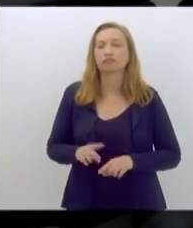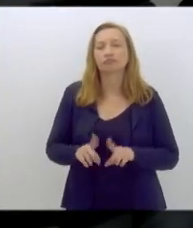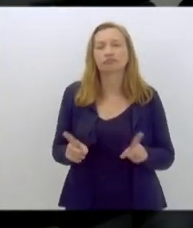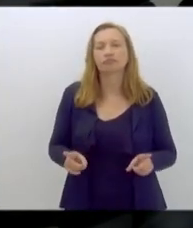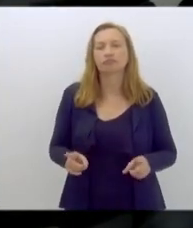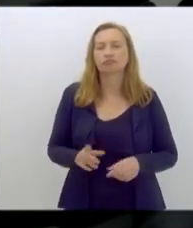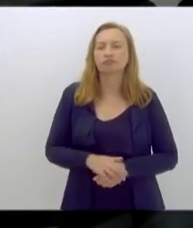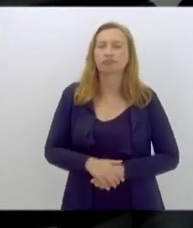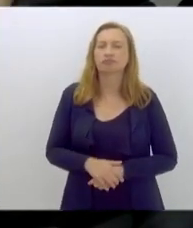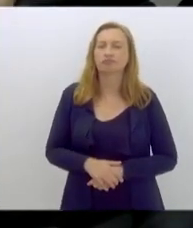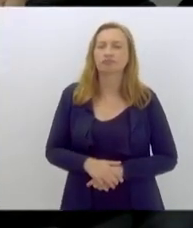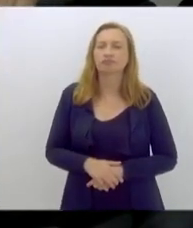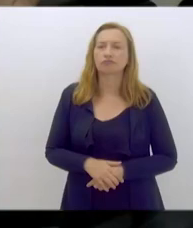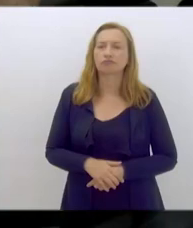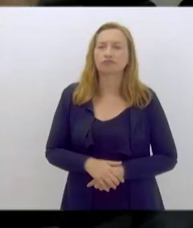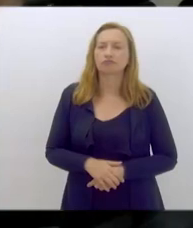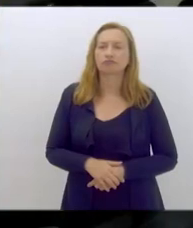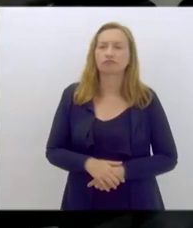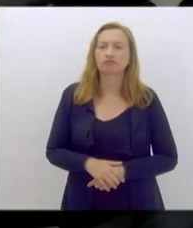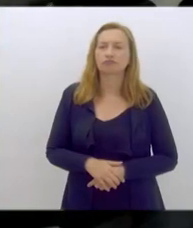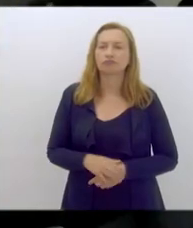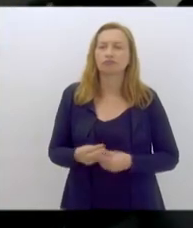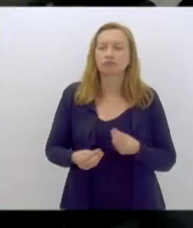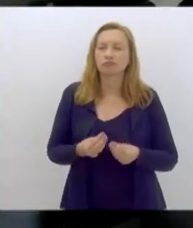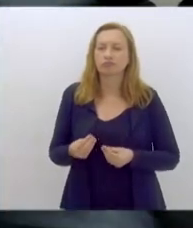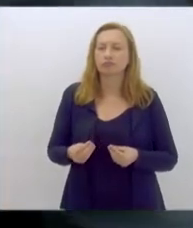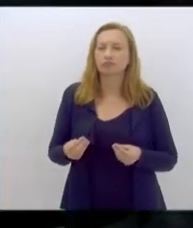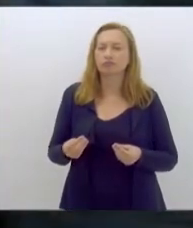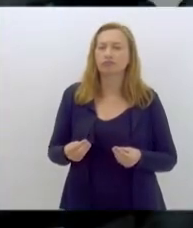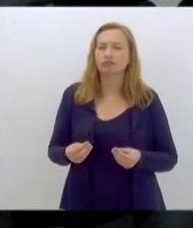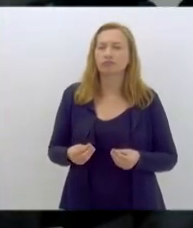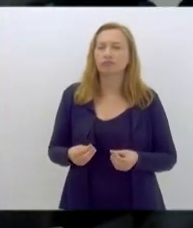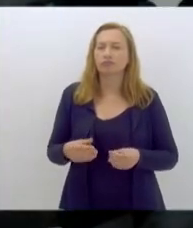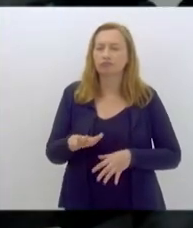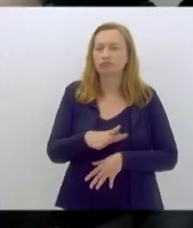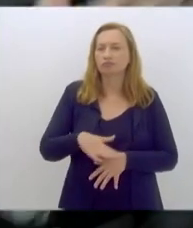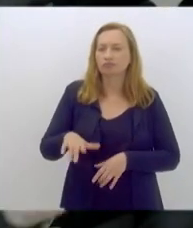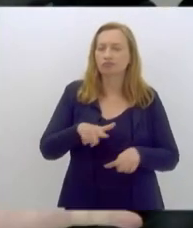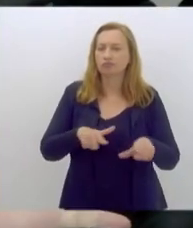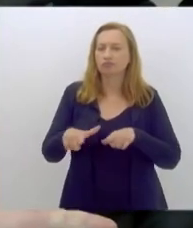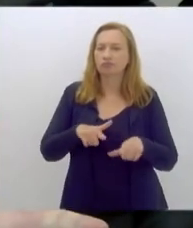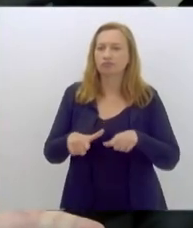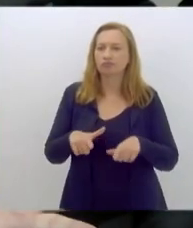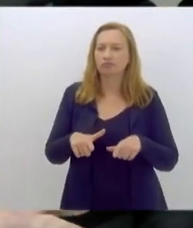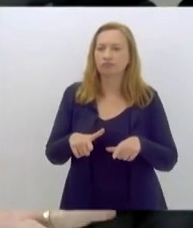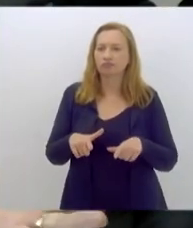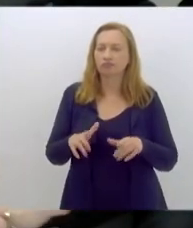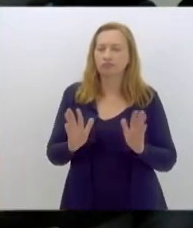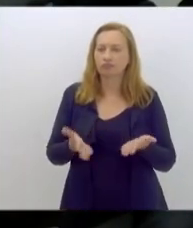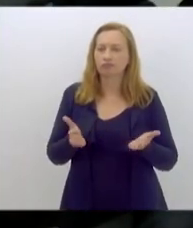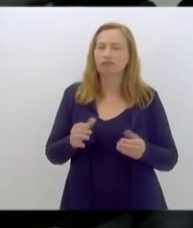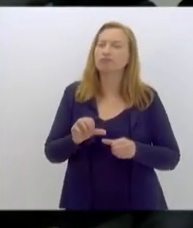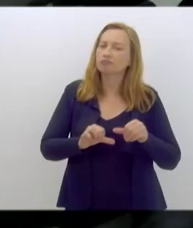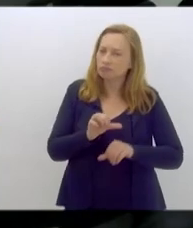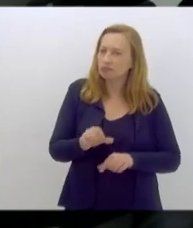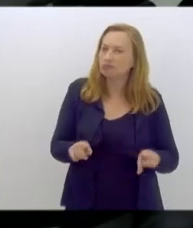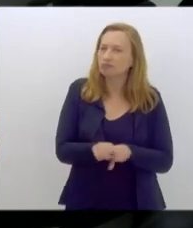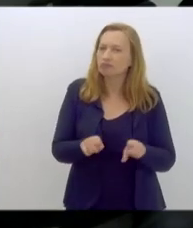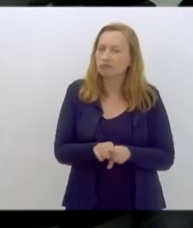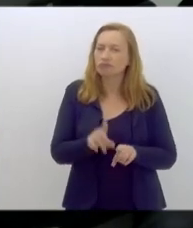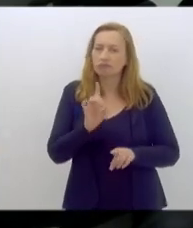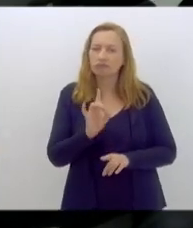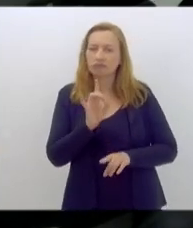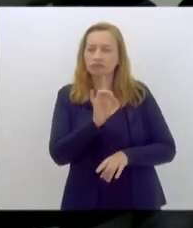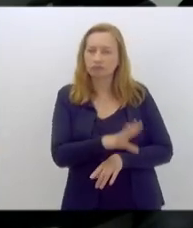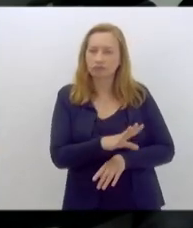as condições do mercado também mudaram em relação ao último pregão que